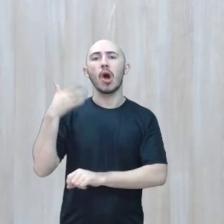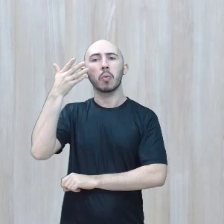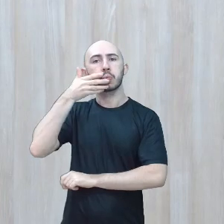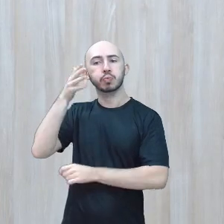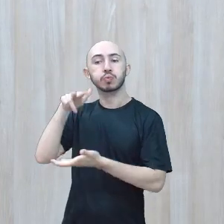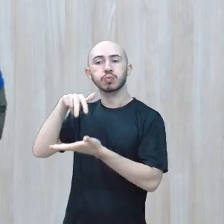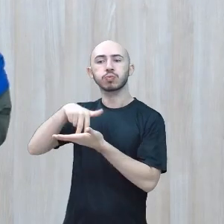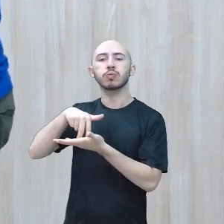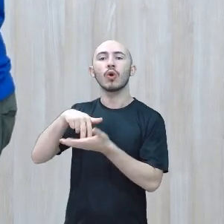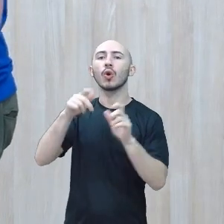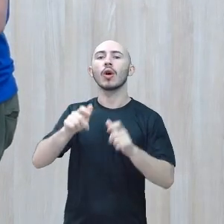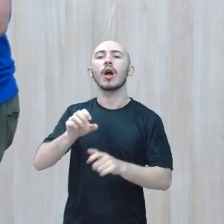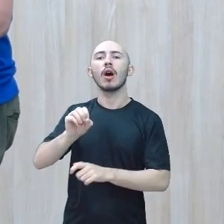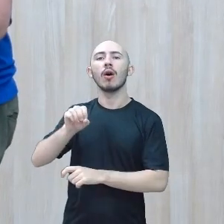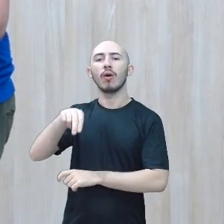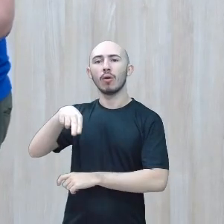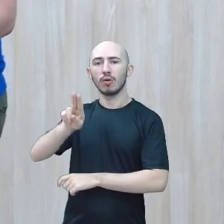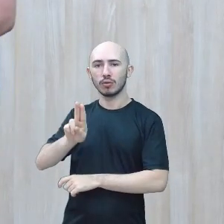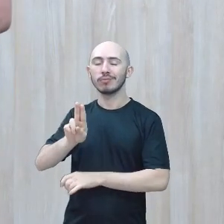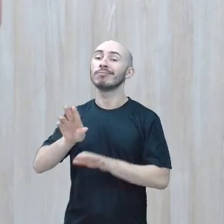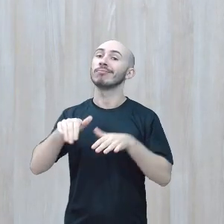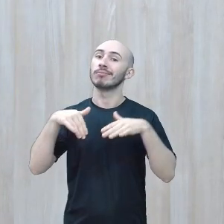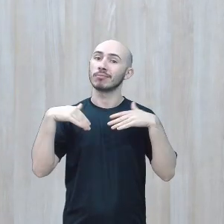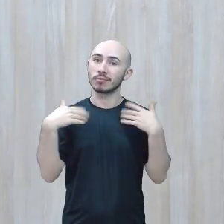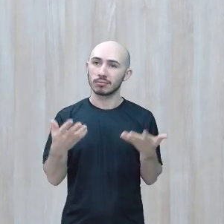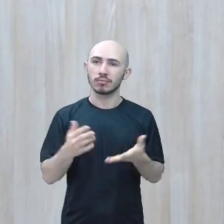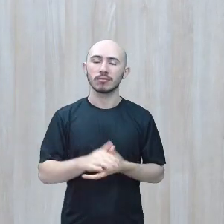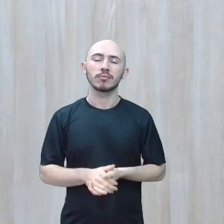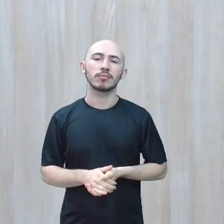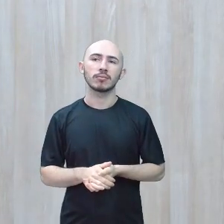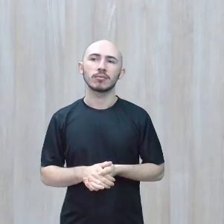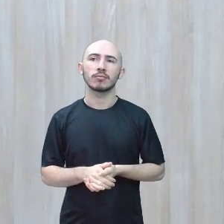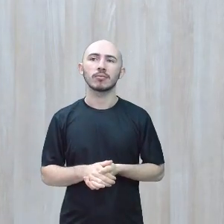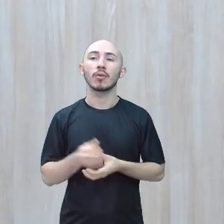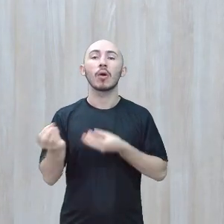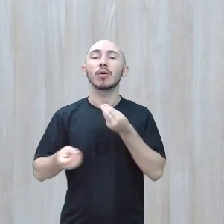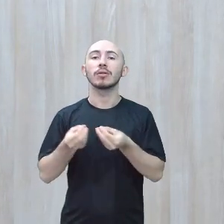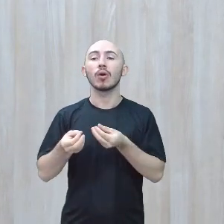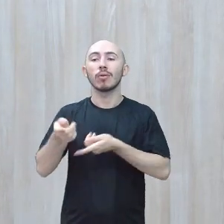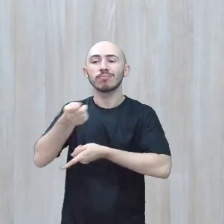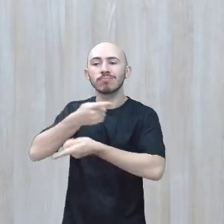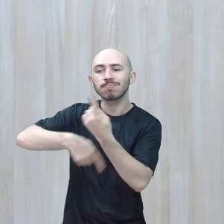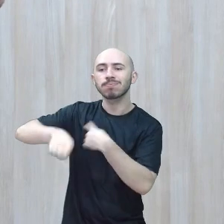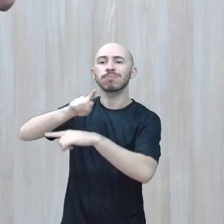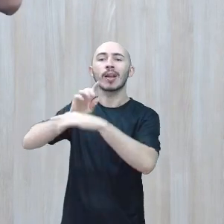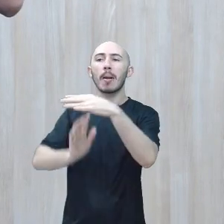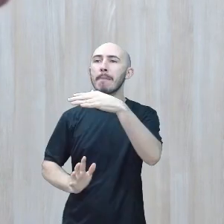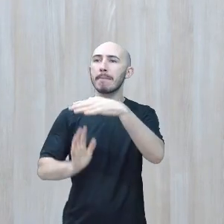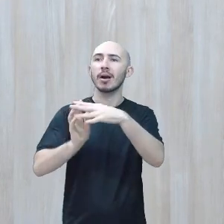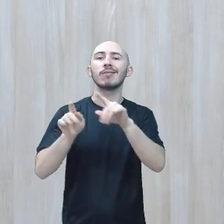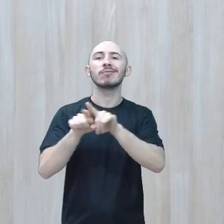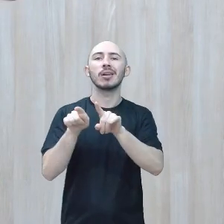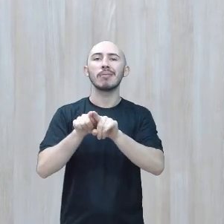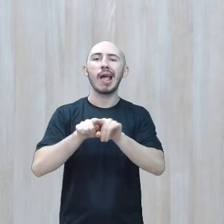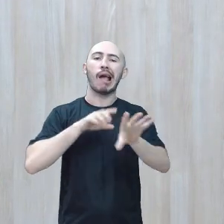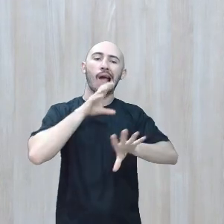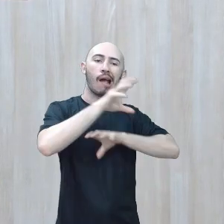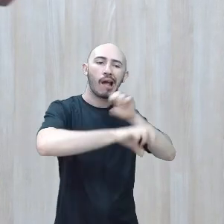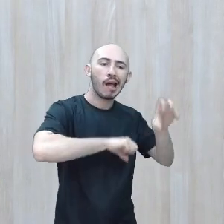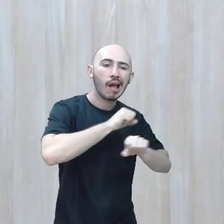né? E aí a gente tem o sucesso e a exploração. Quando você